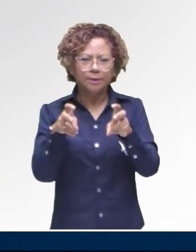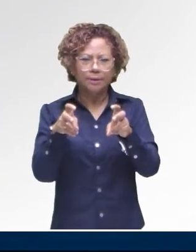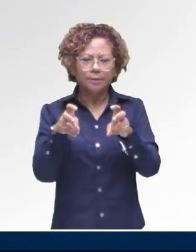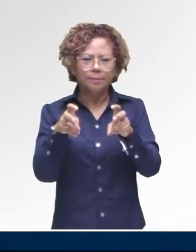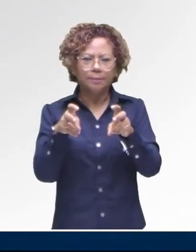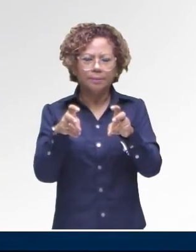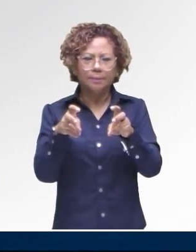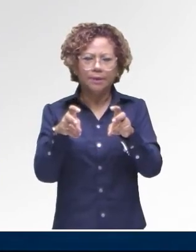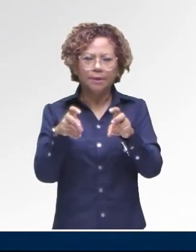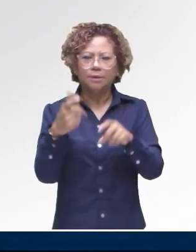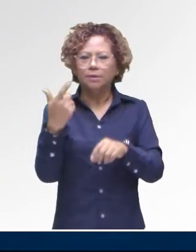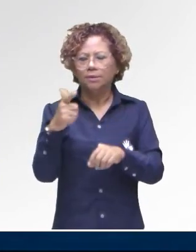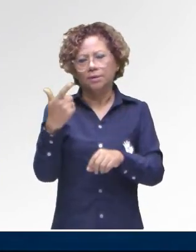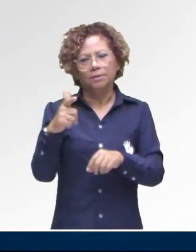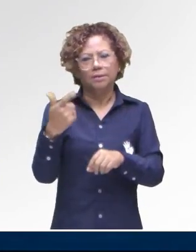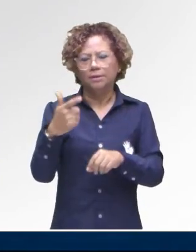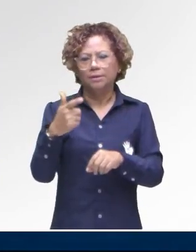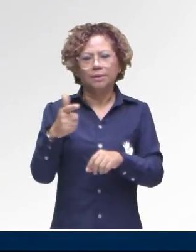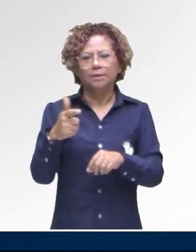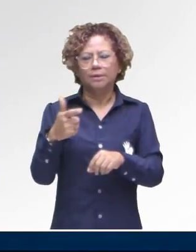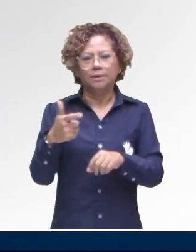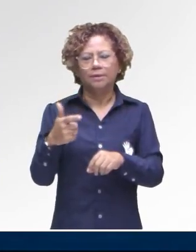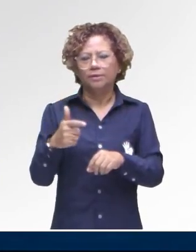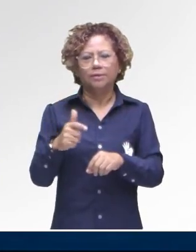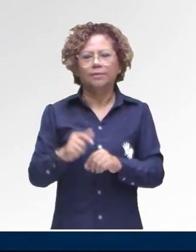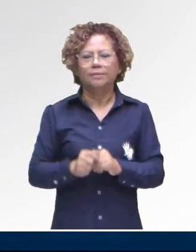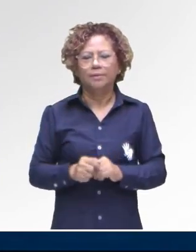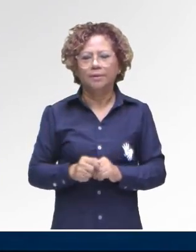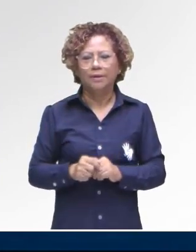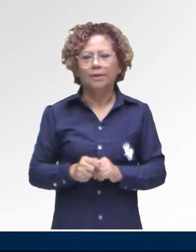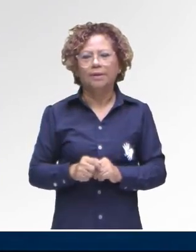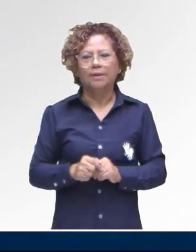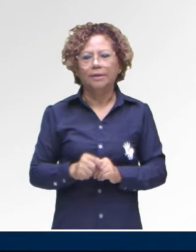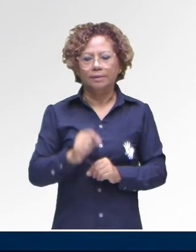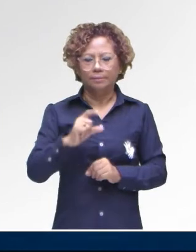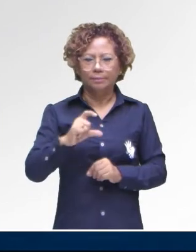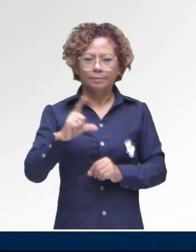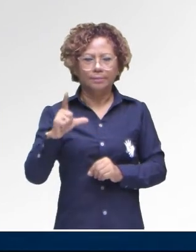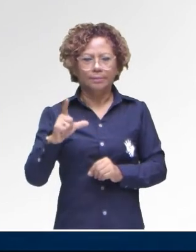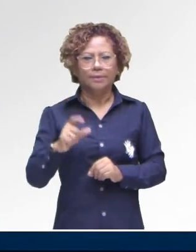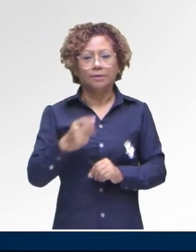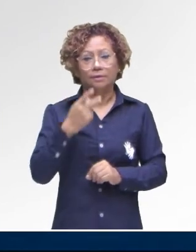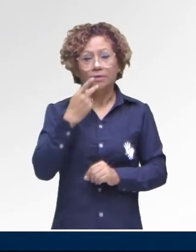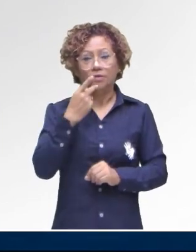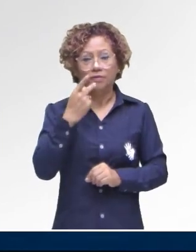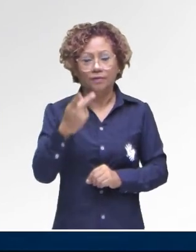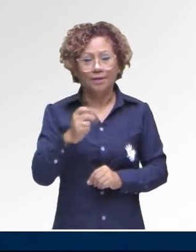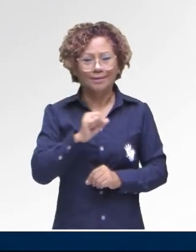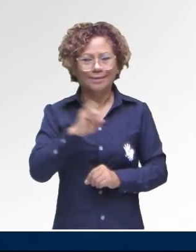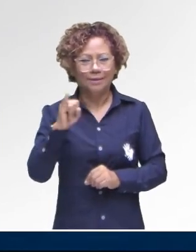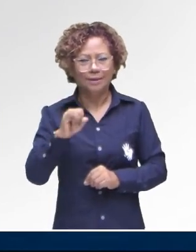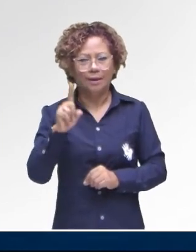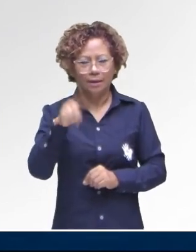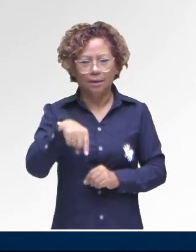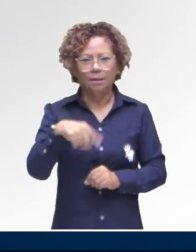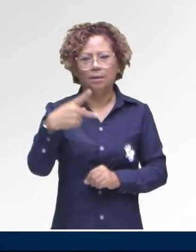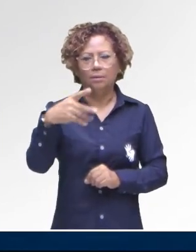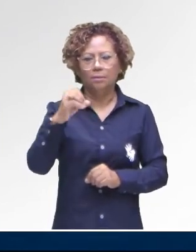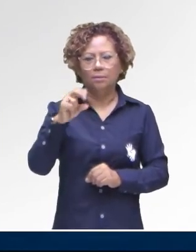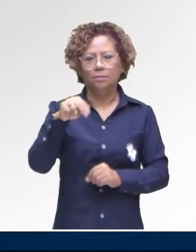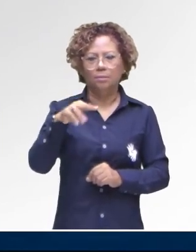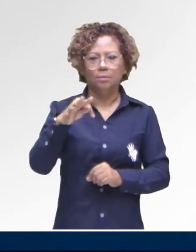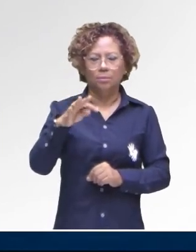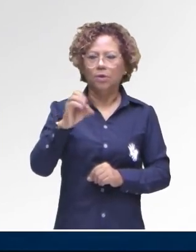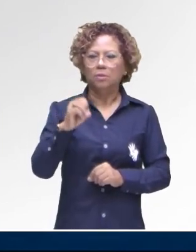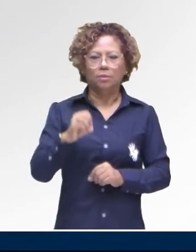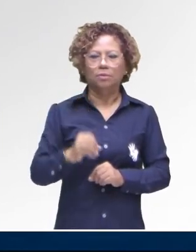eles não têm tamanho, tá bom? Eles não têm dimensão. Se eu digo que ele é um ponto, ele não possui dimensão,